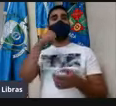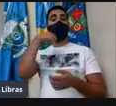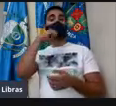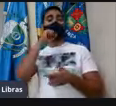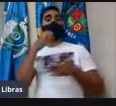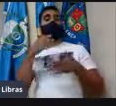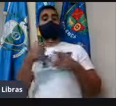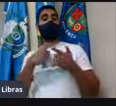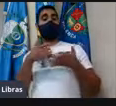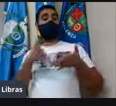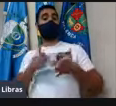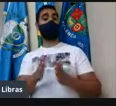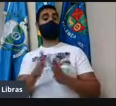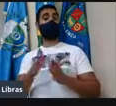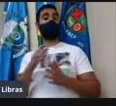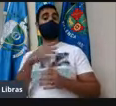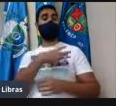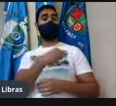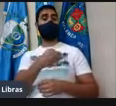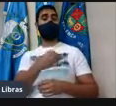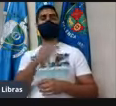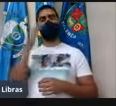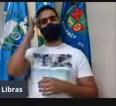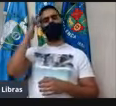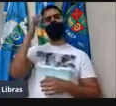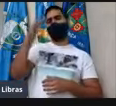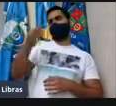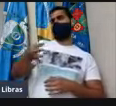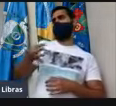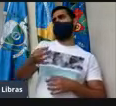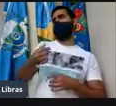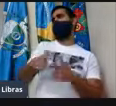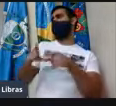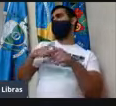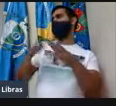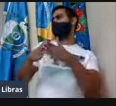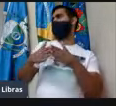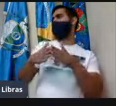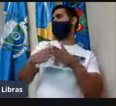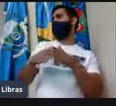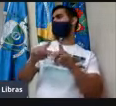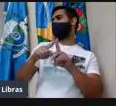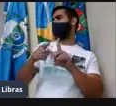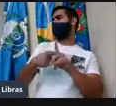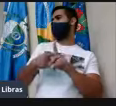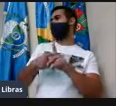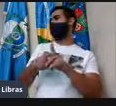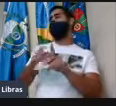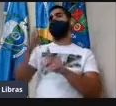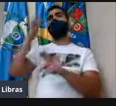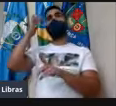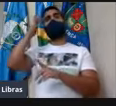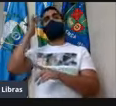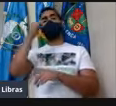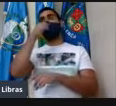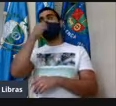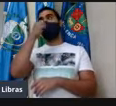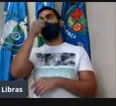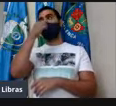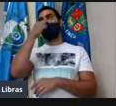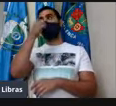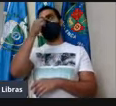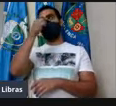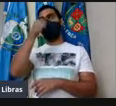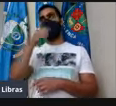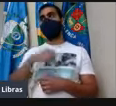não pode estar presente, mas eu acho mais que justo, até porque ela vai entrar de licença maternidade até então. Então, provavelmente,